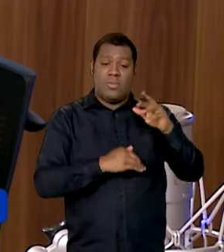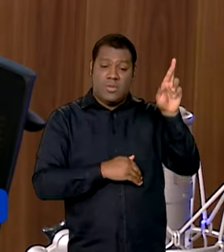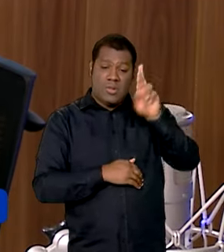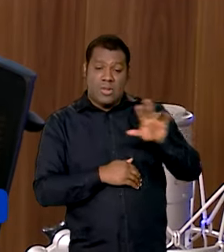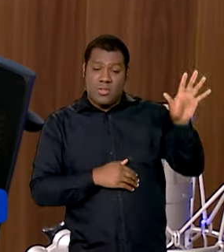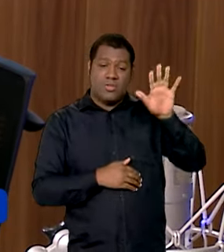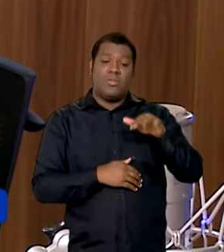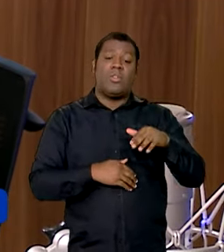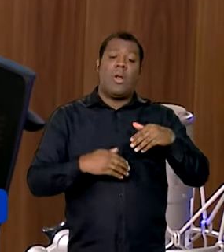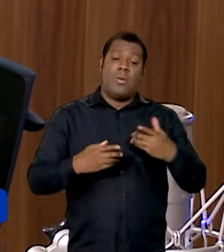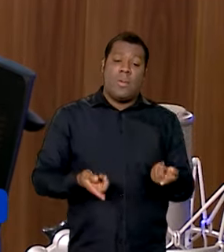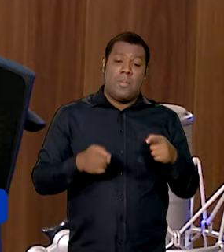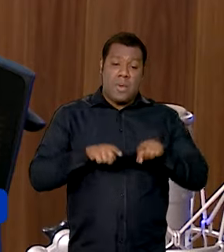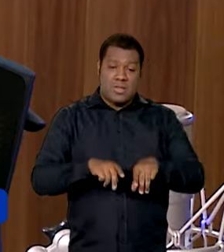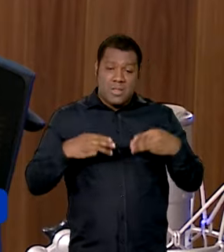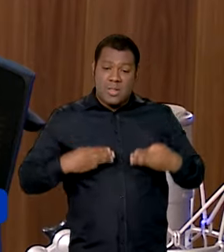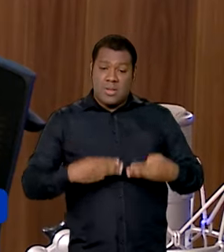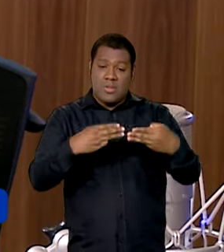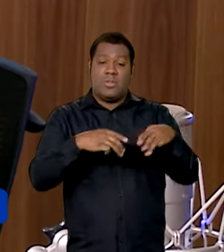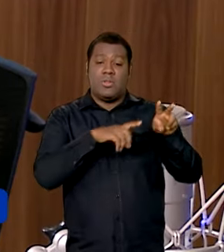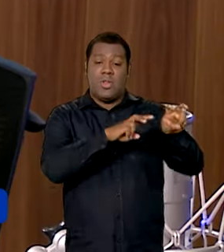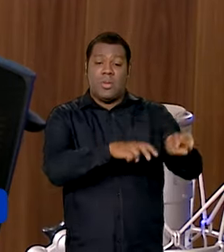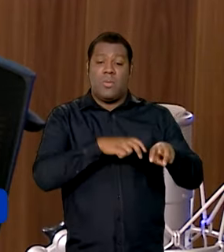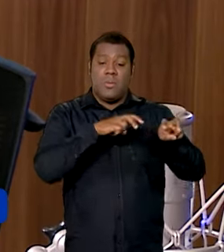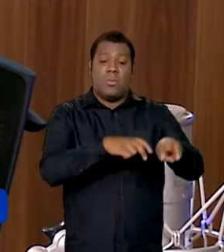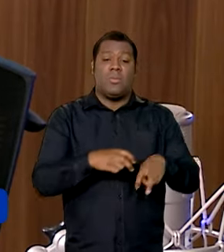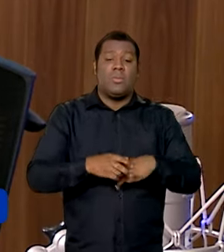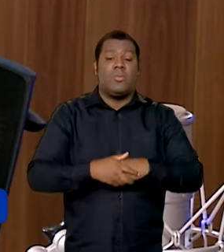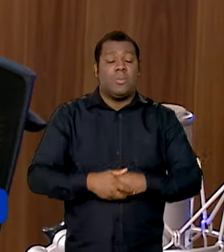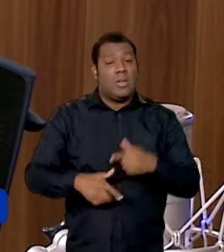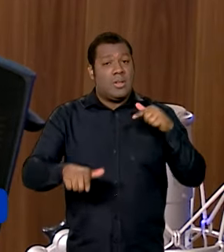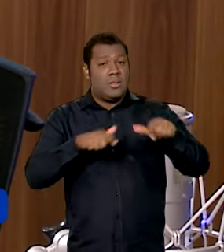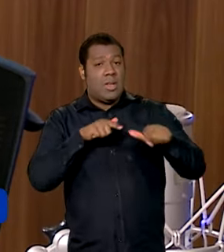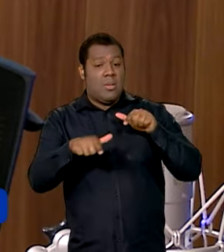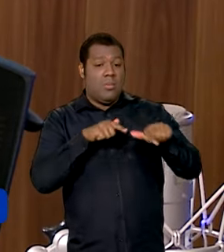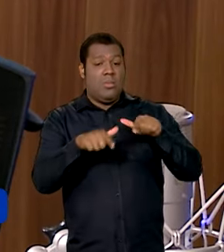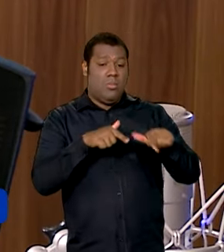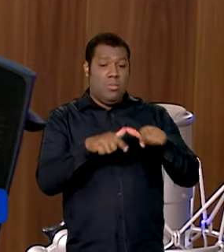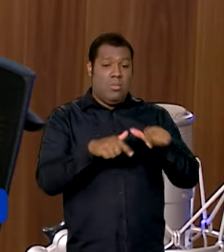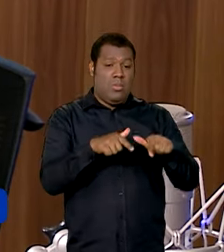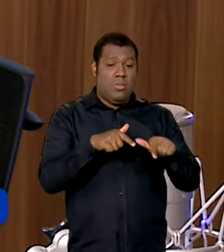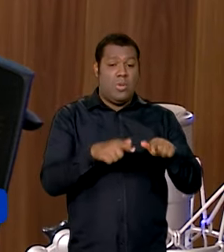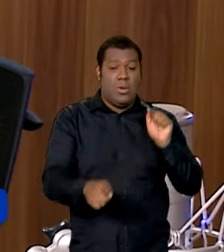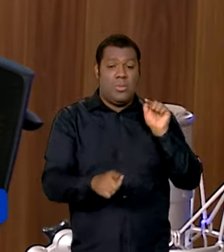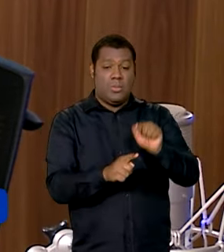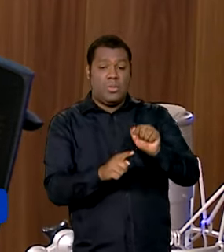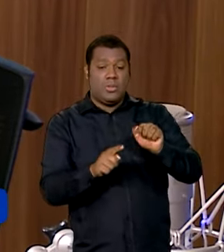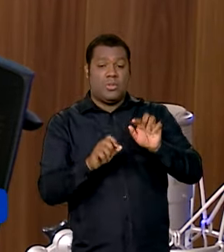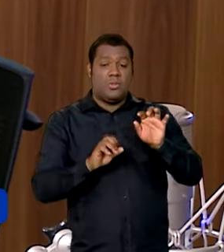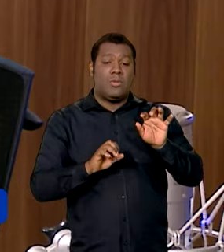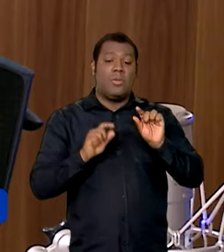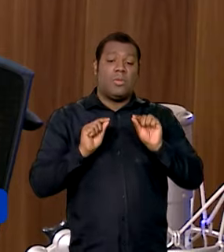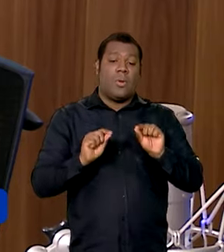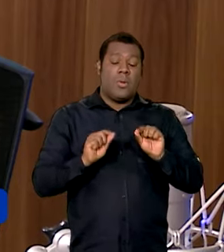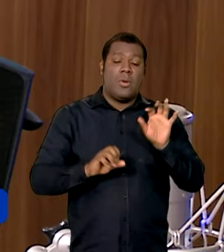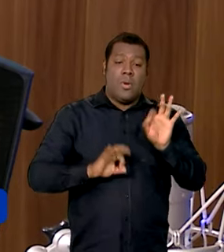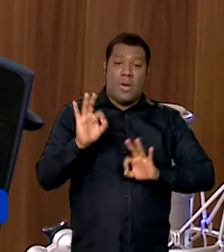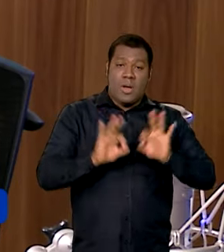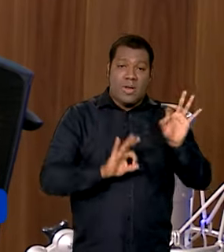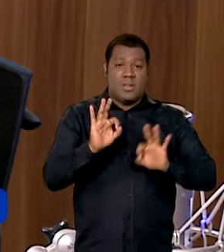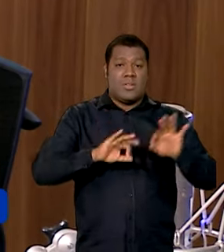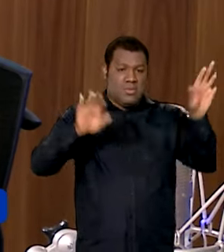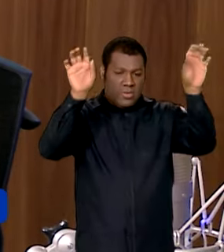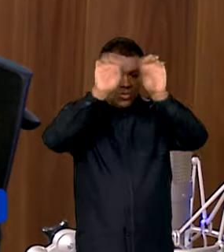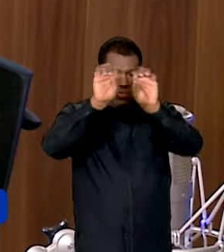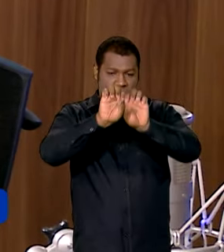Desenvolvimento Agrário com o Ministério de Agricultura nós trabalhamos essa sinergia de estruturar as cadeias produtivas locais